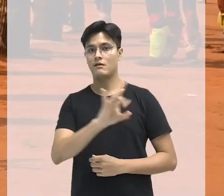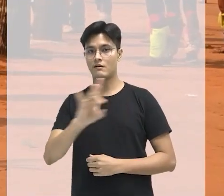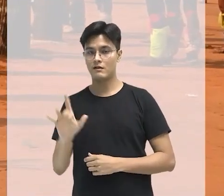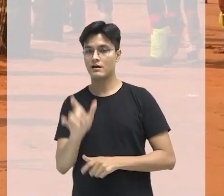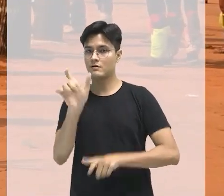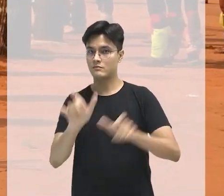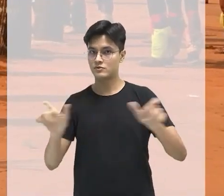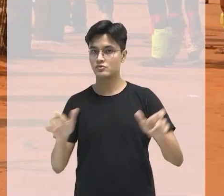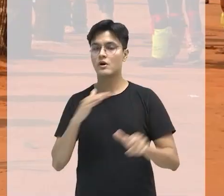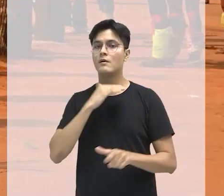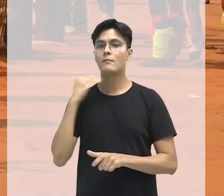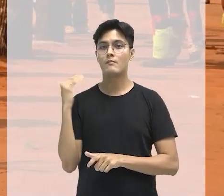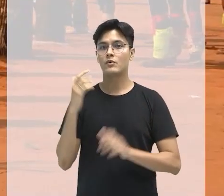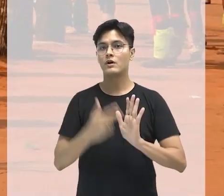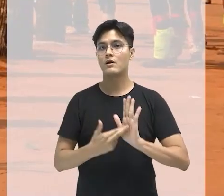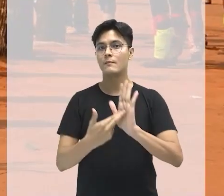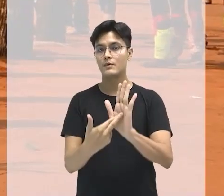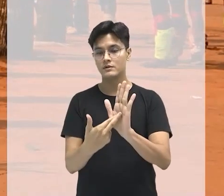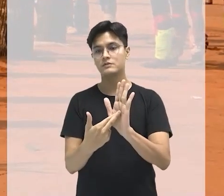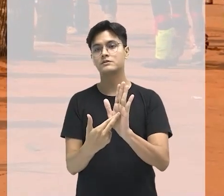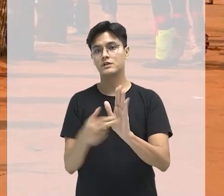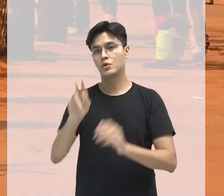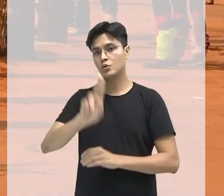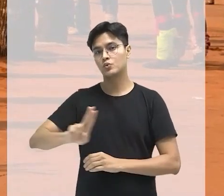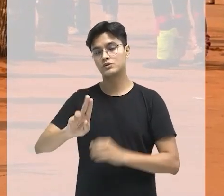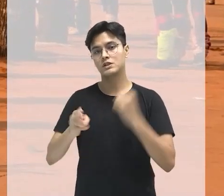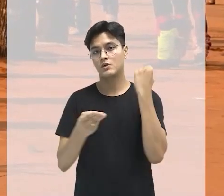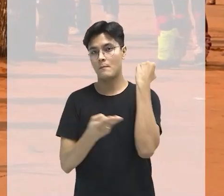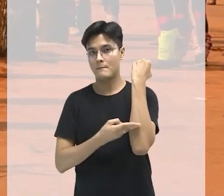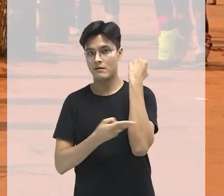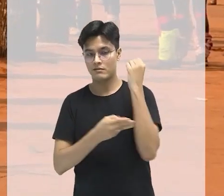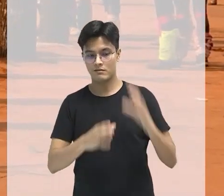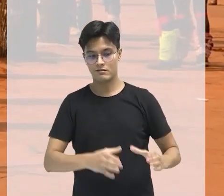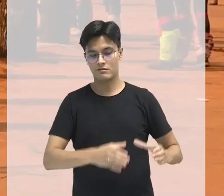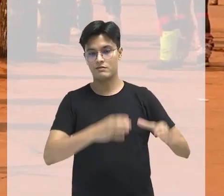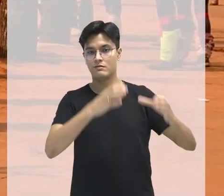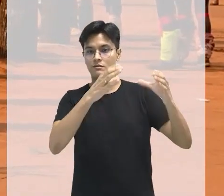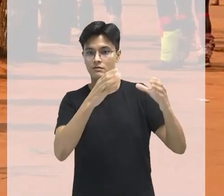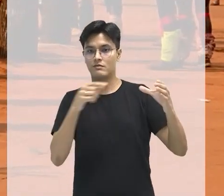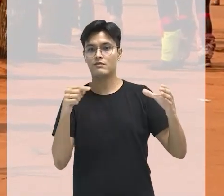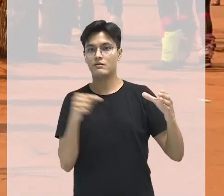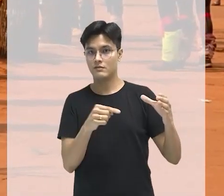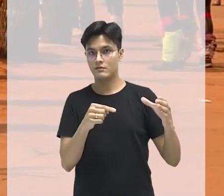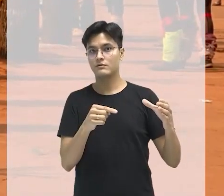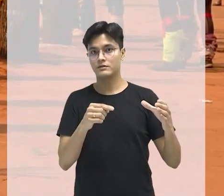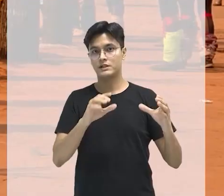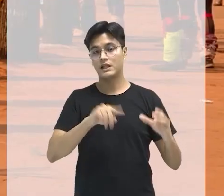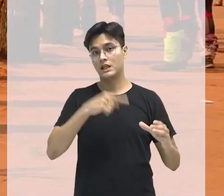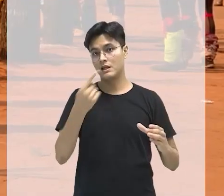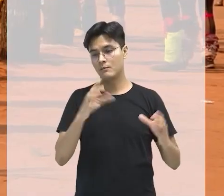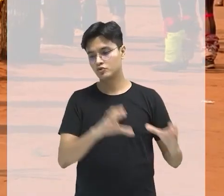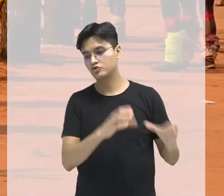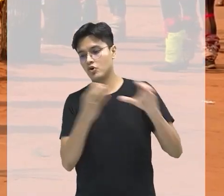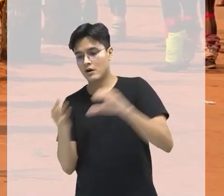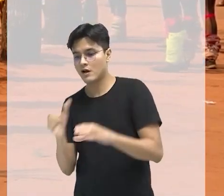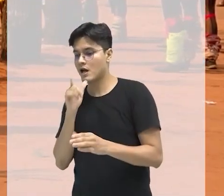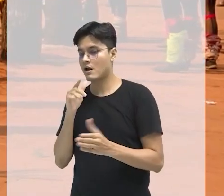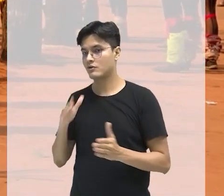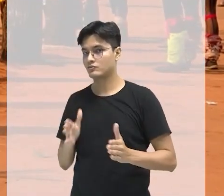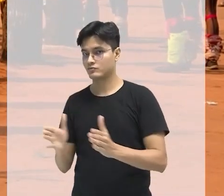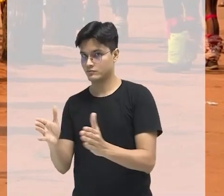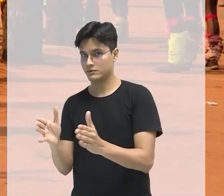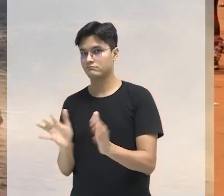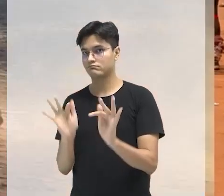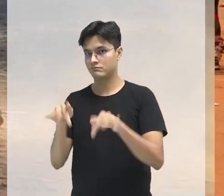celebrado no ritual é representado por um tronco de madeira Quarupi, que é ornamentado e jogado no rio Culuene, ao final da